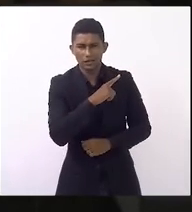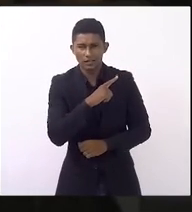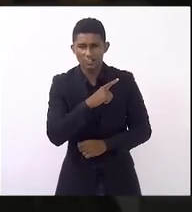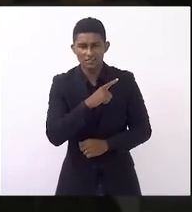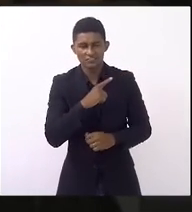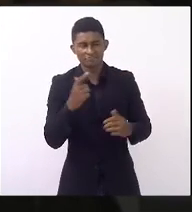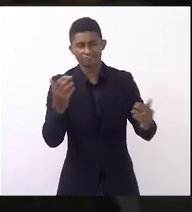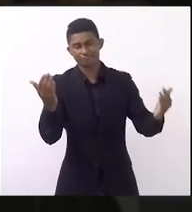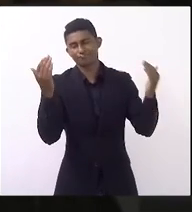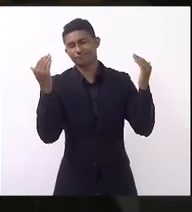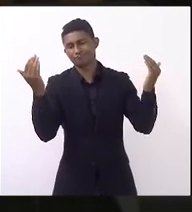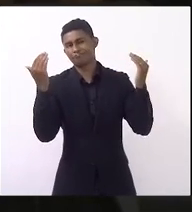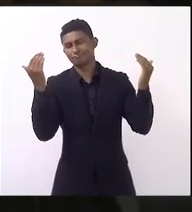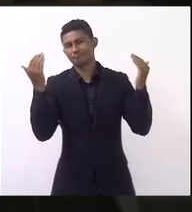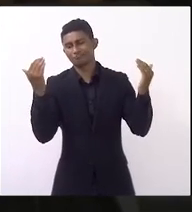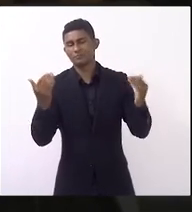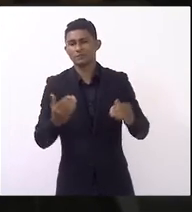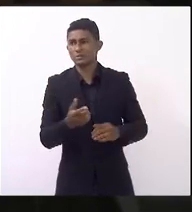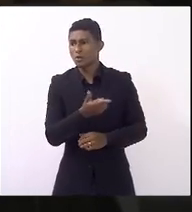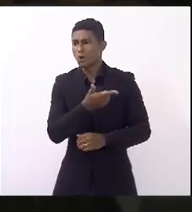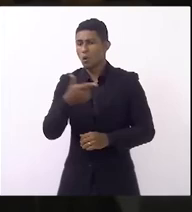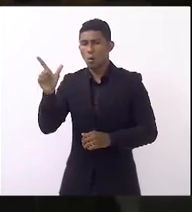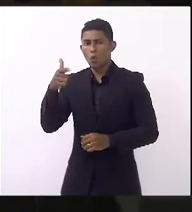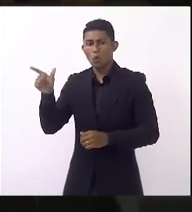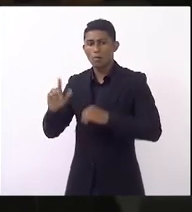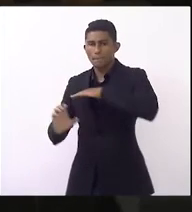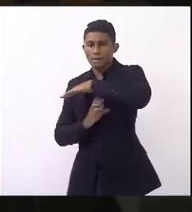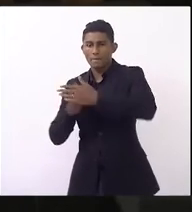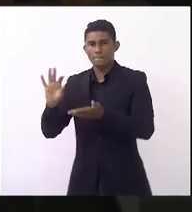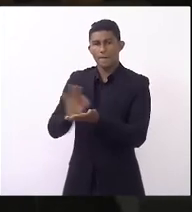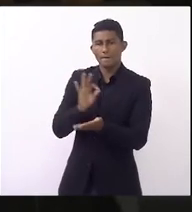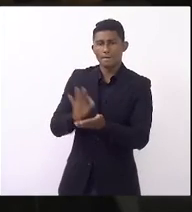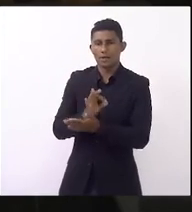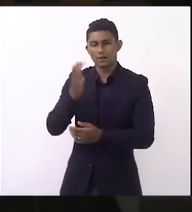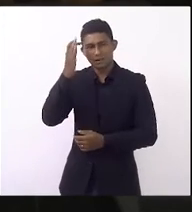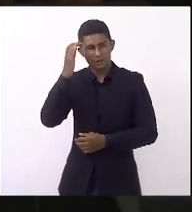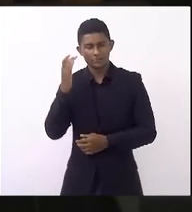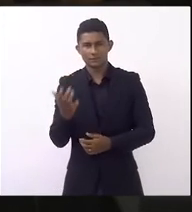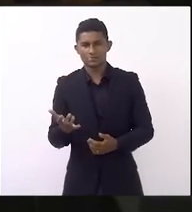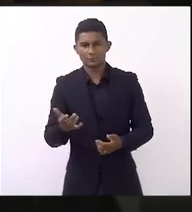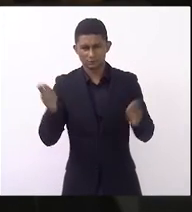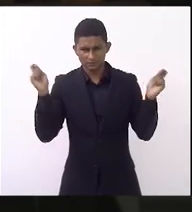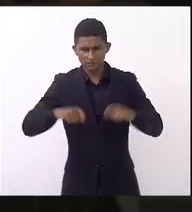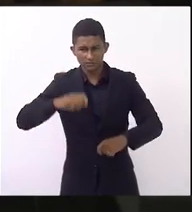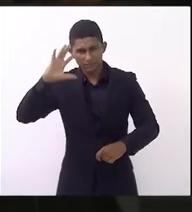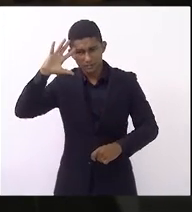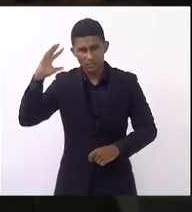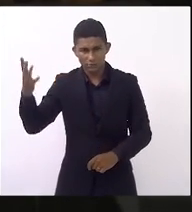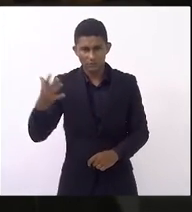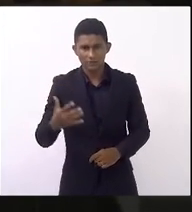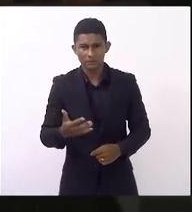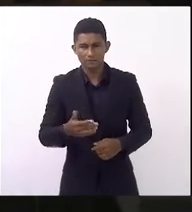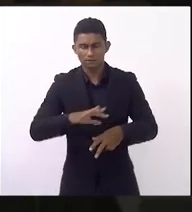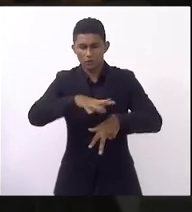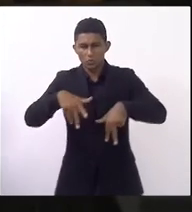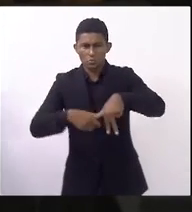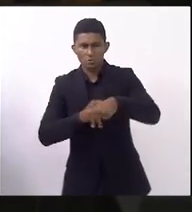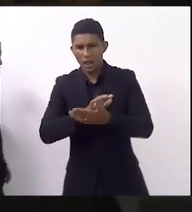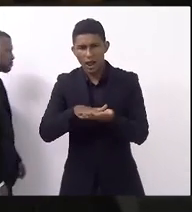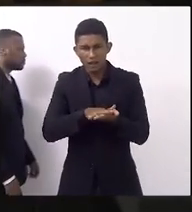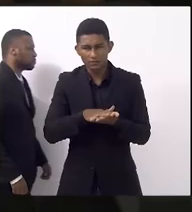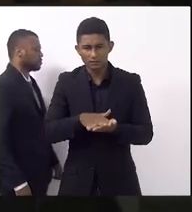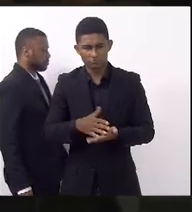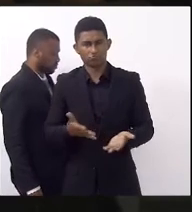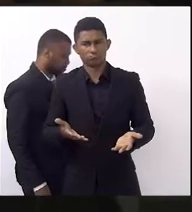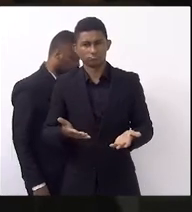Com a terceirização, resolvesse tudo no mundo. Não tivesse sobrepreço, corrupção, pagamento